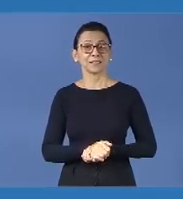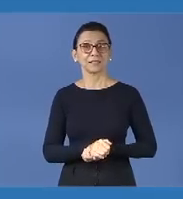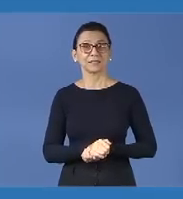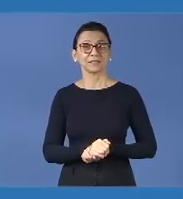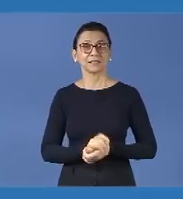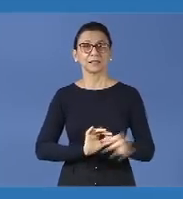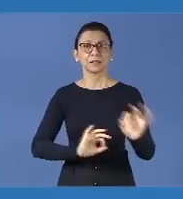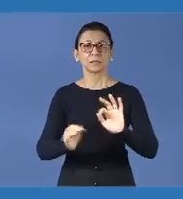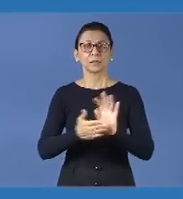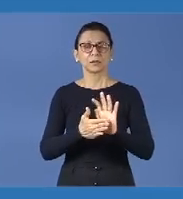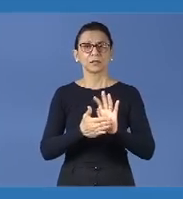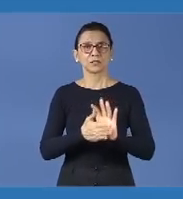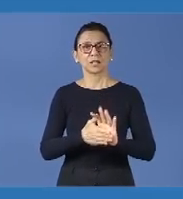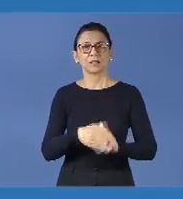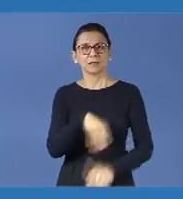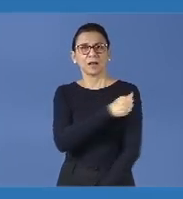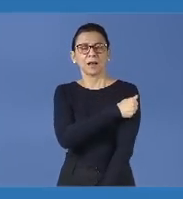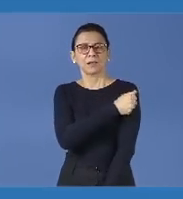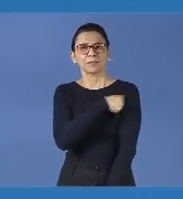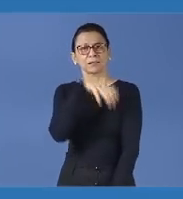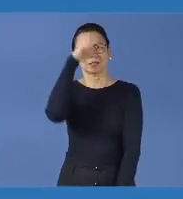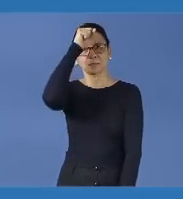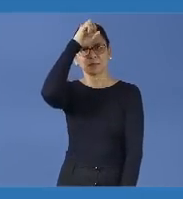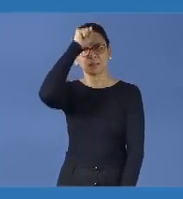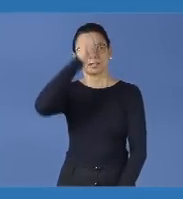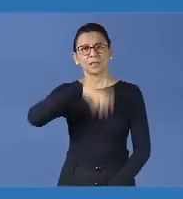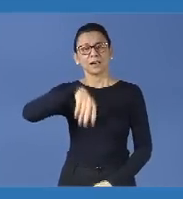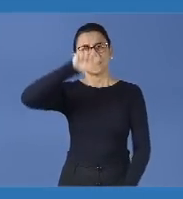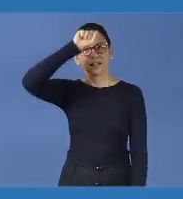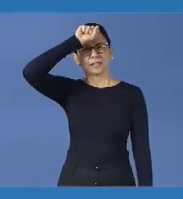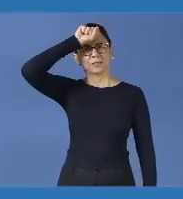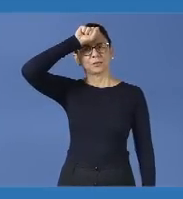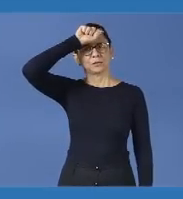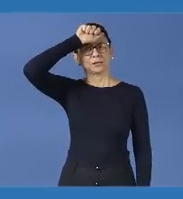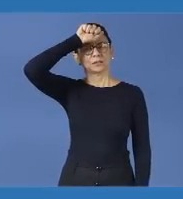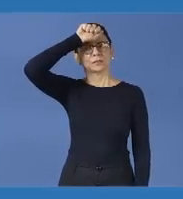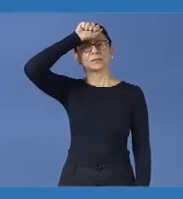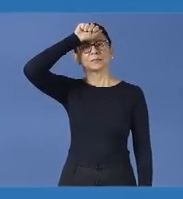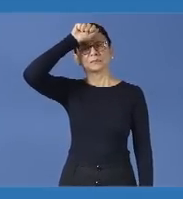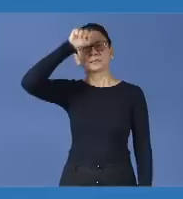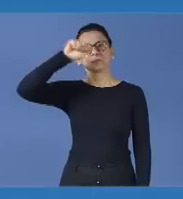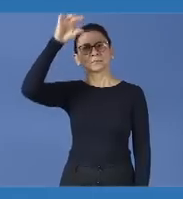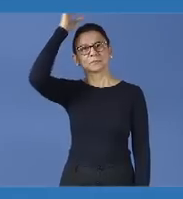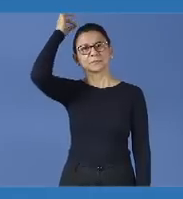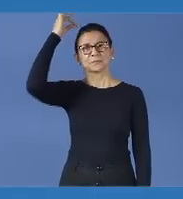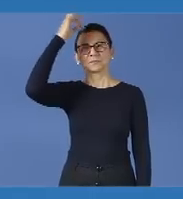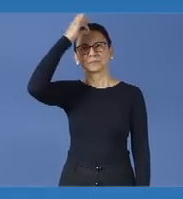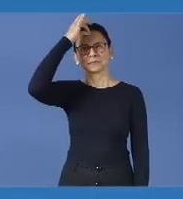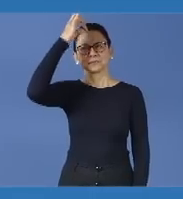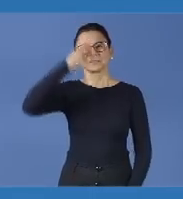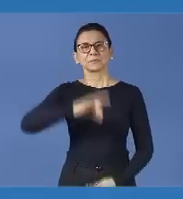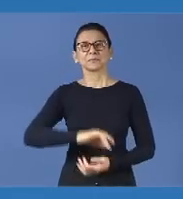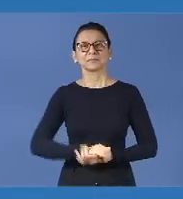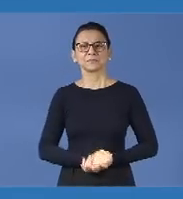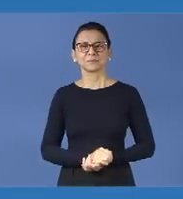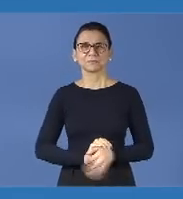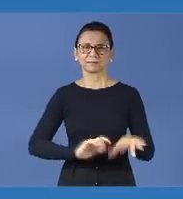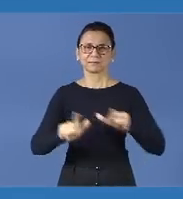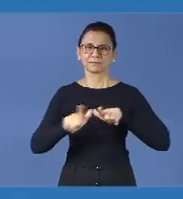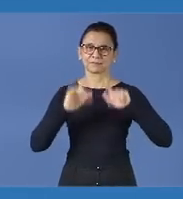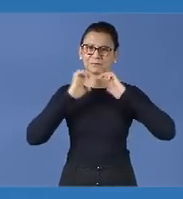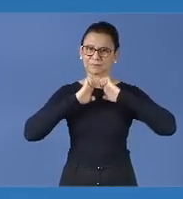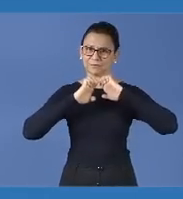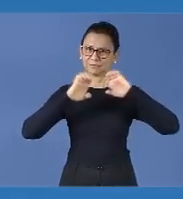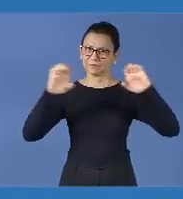da cidade de Aracruz, do Espírito Santo, participando ali em Nanuque, no estado de Minas Gerais, de um trabalho de